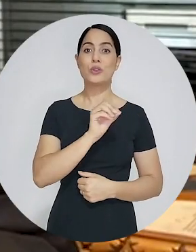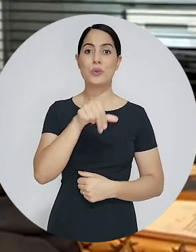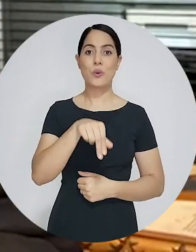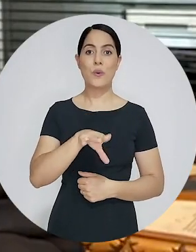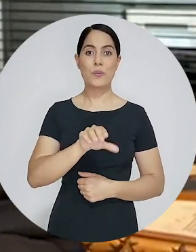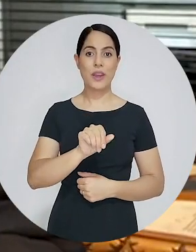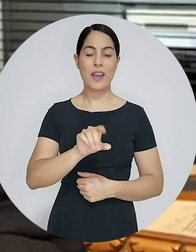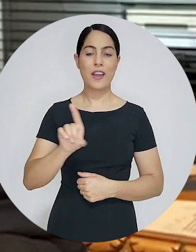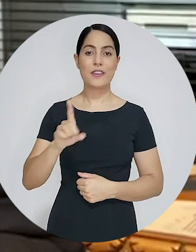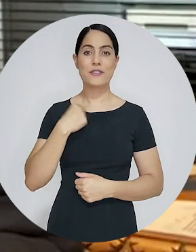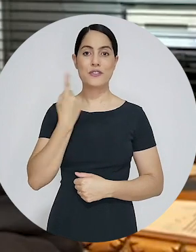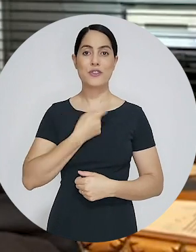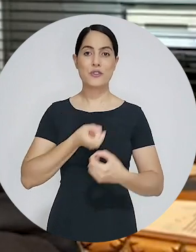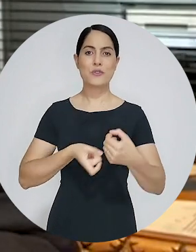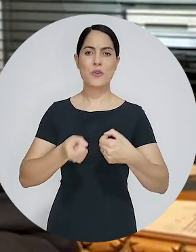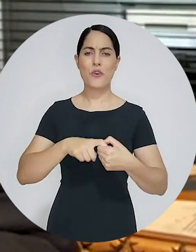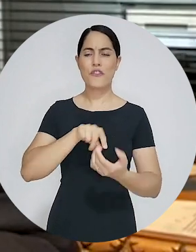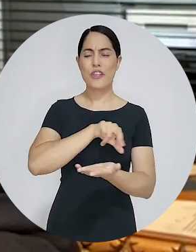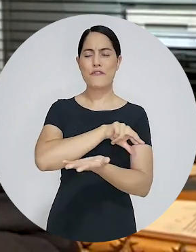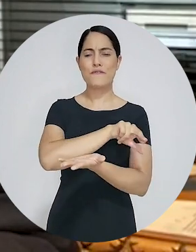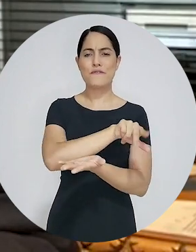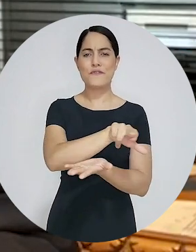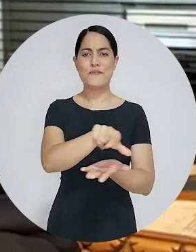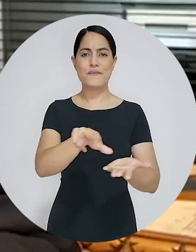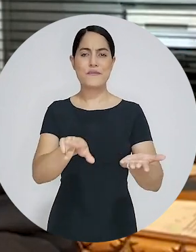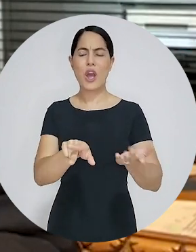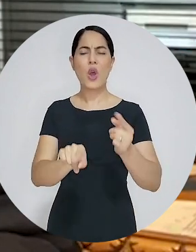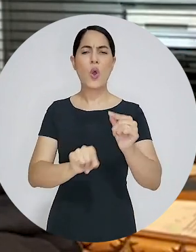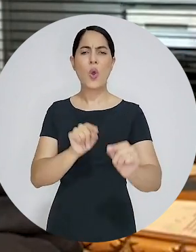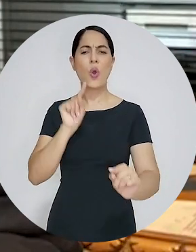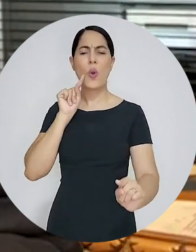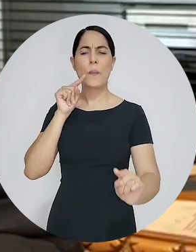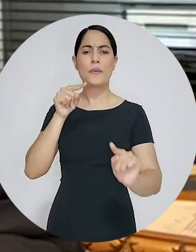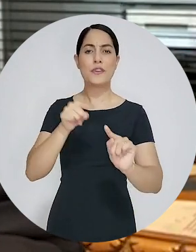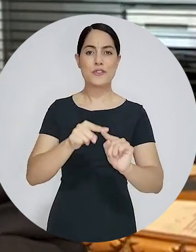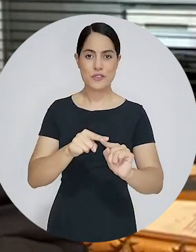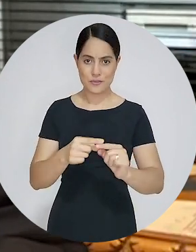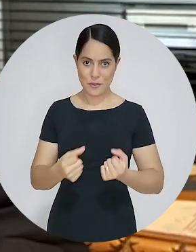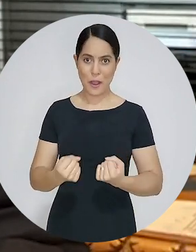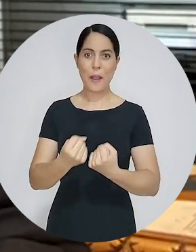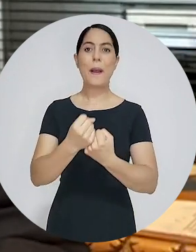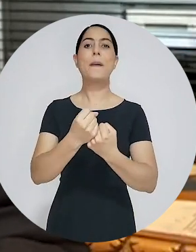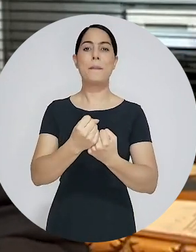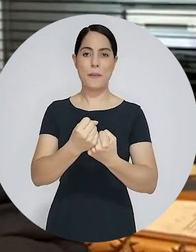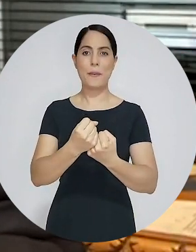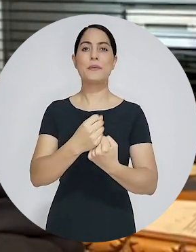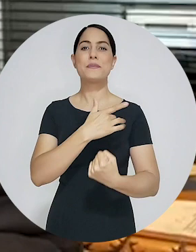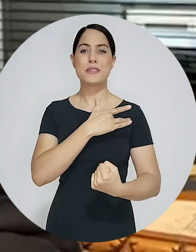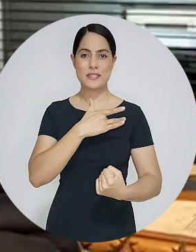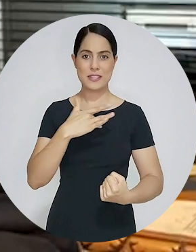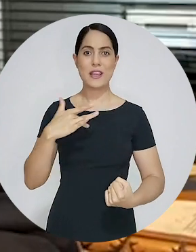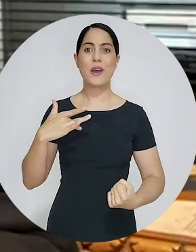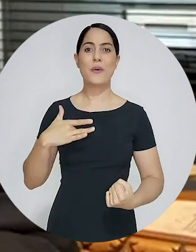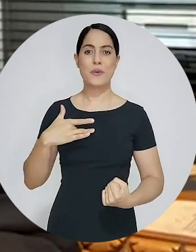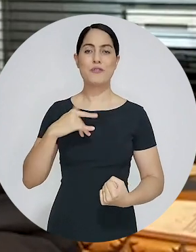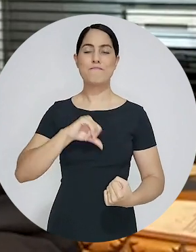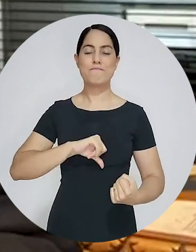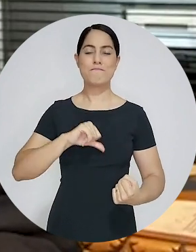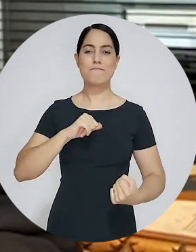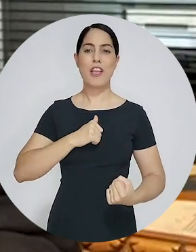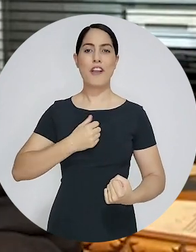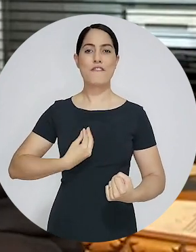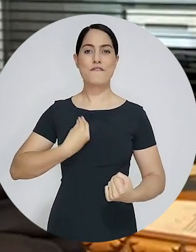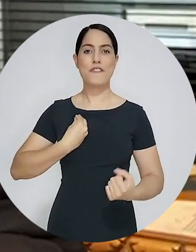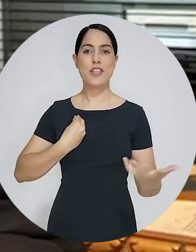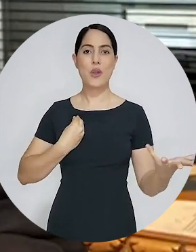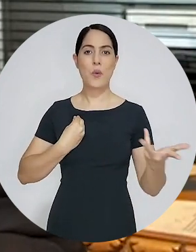de ampliação dos nossos convênios voltados para a saúde e para o bem-estar da advocacia. Talvez você